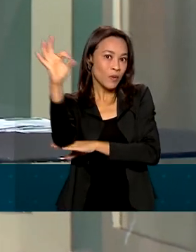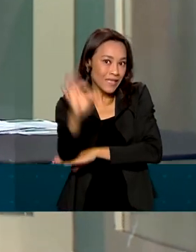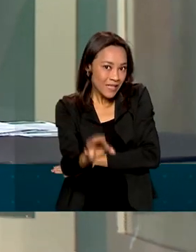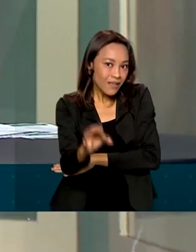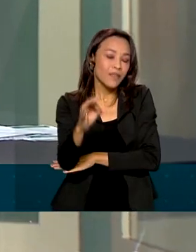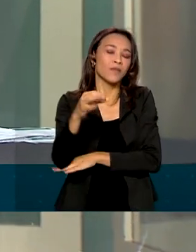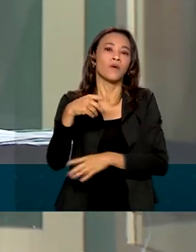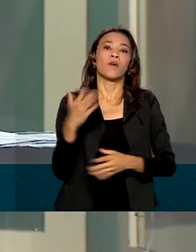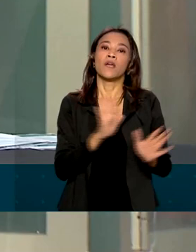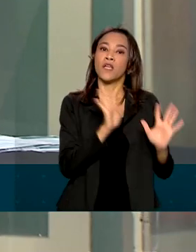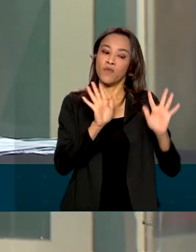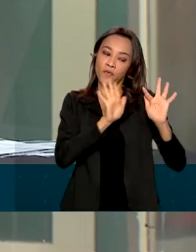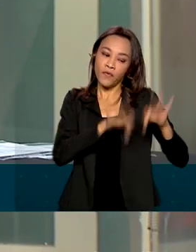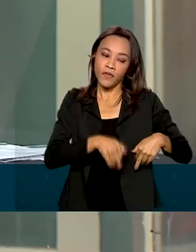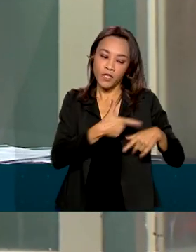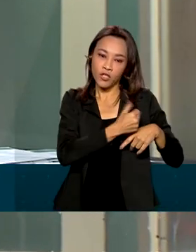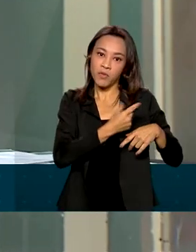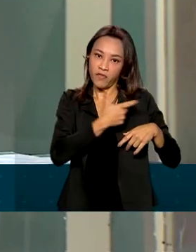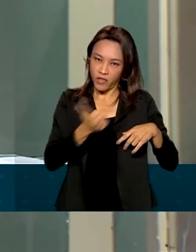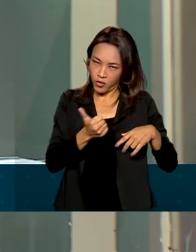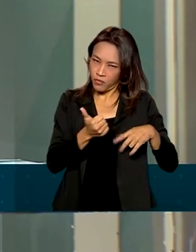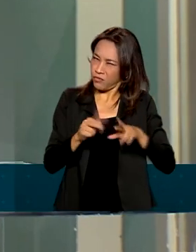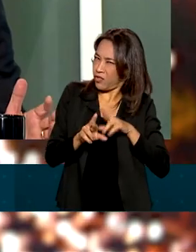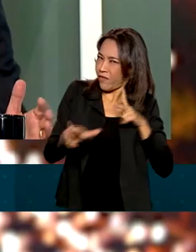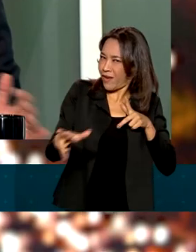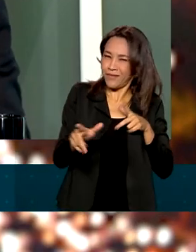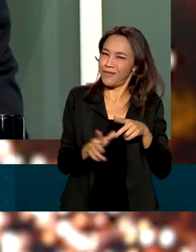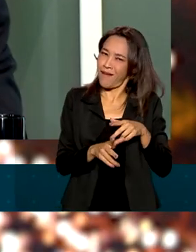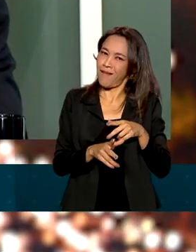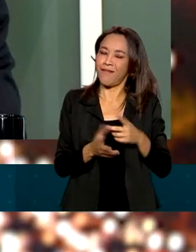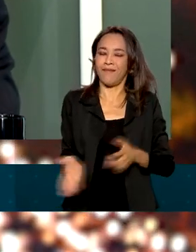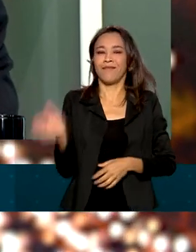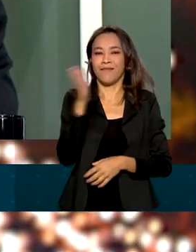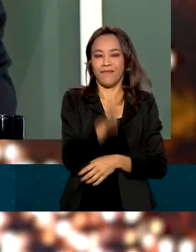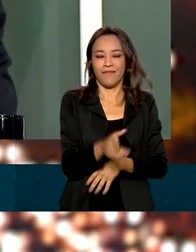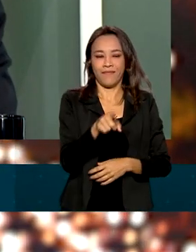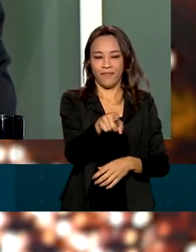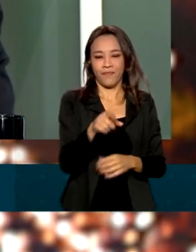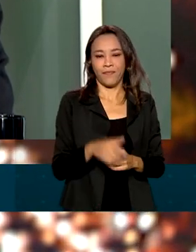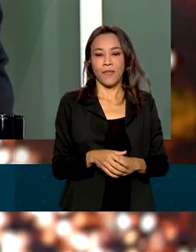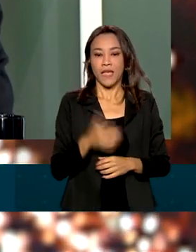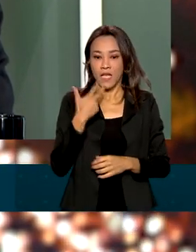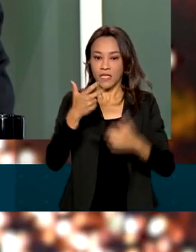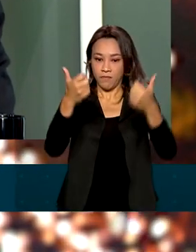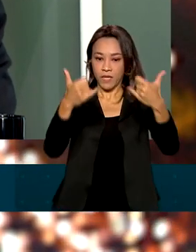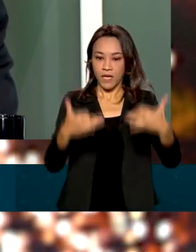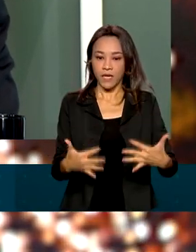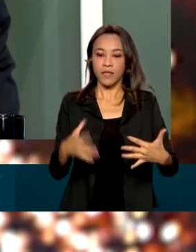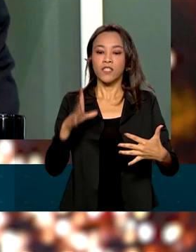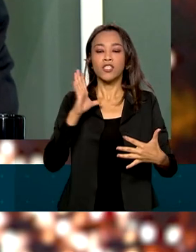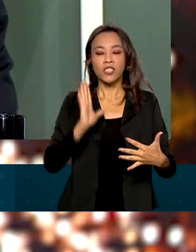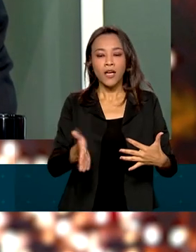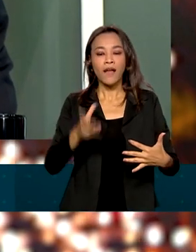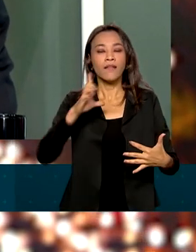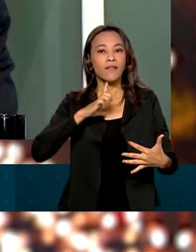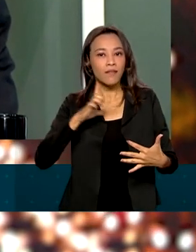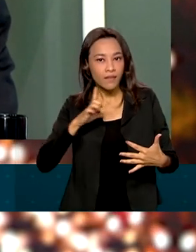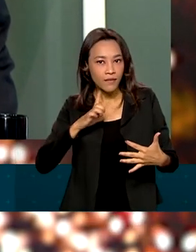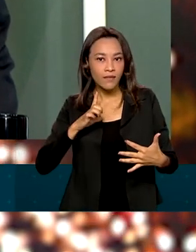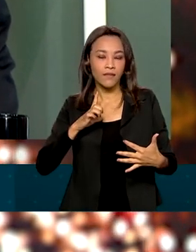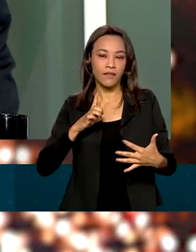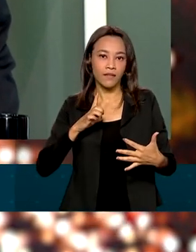ele o fim de 2020 e um não será diferente uma reestruturação do Turismo